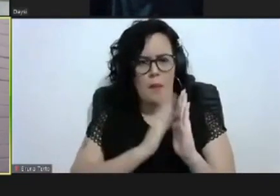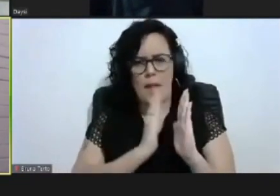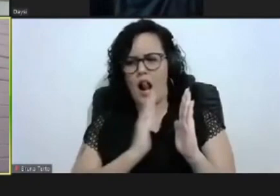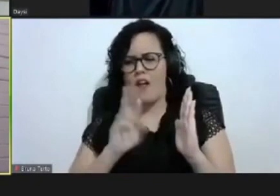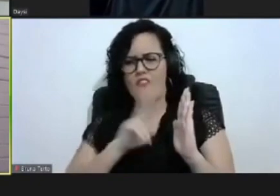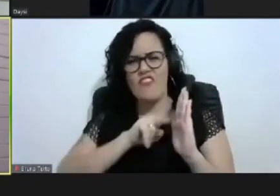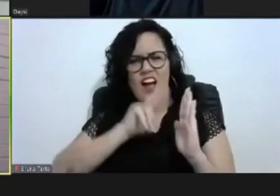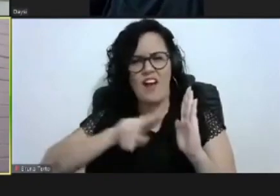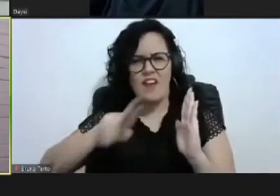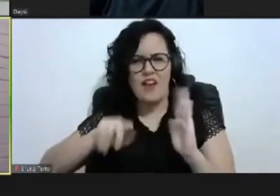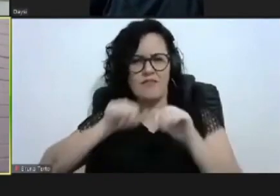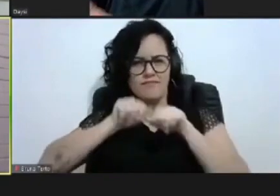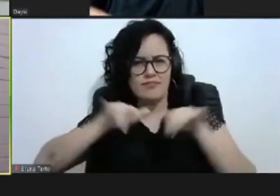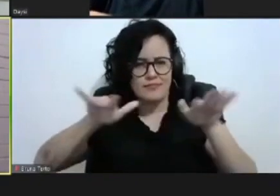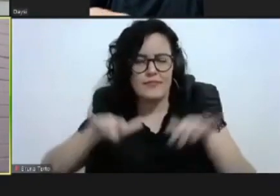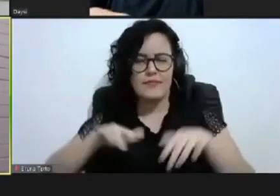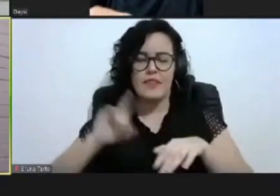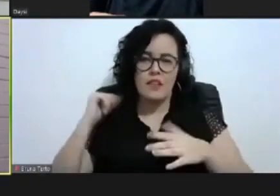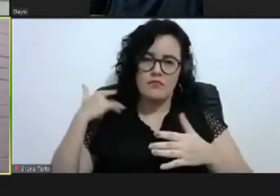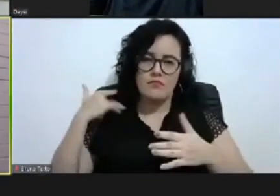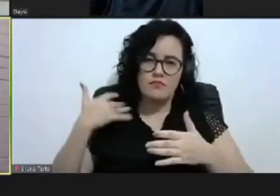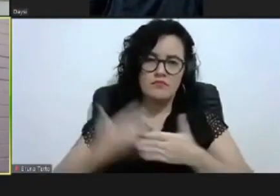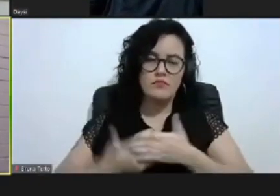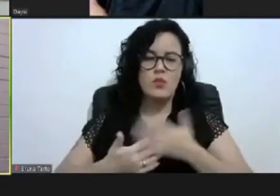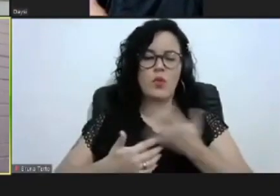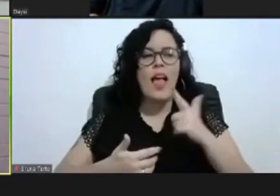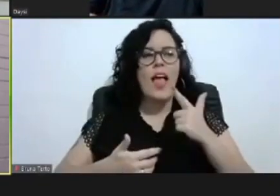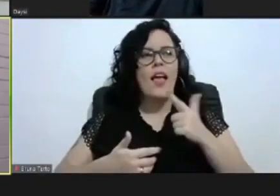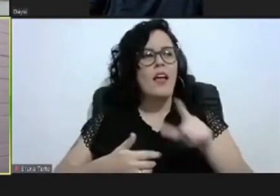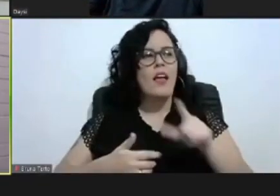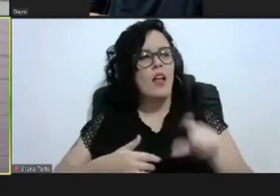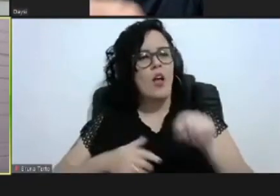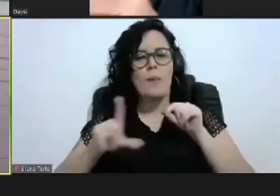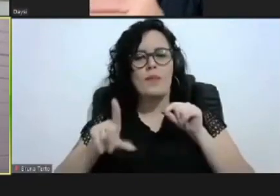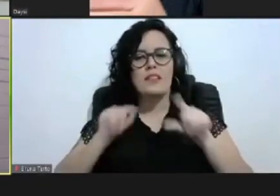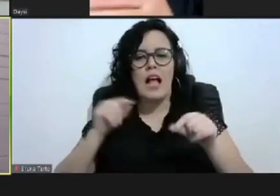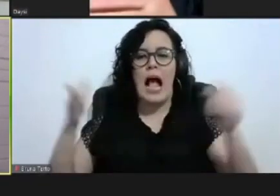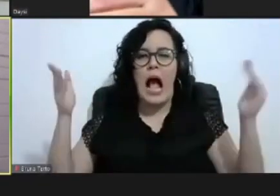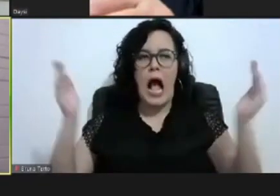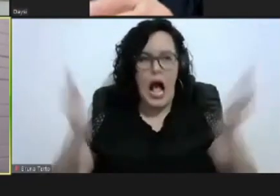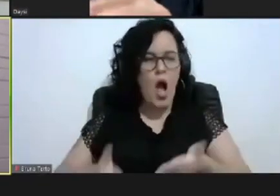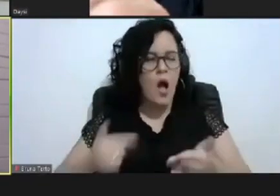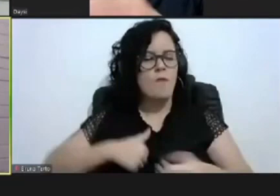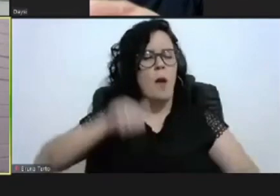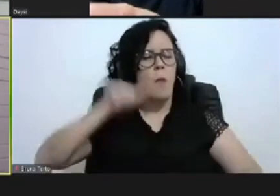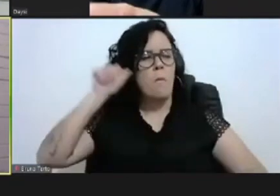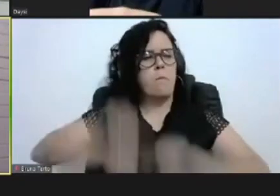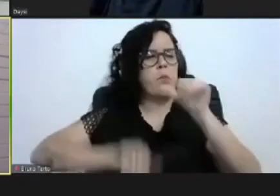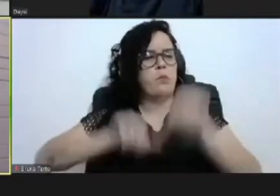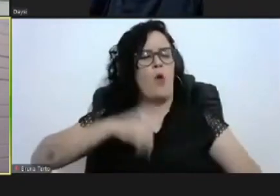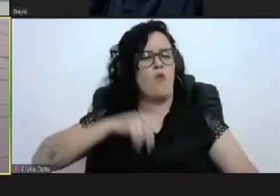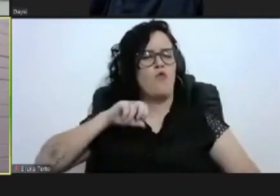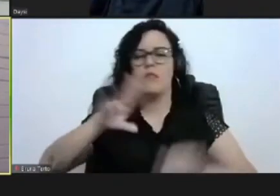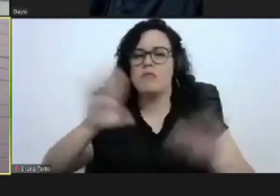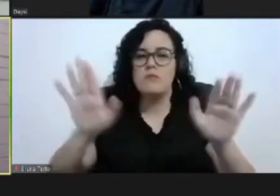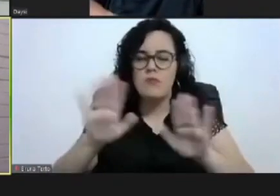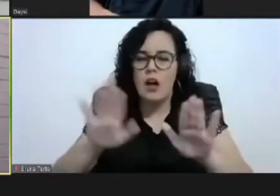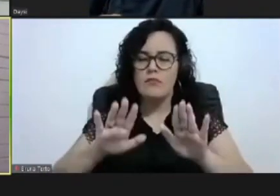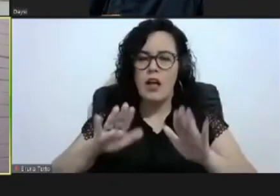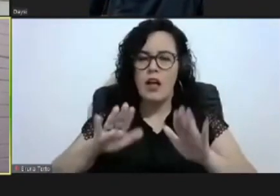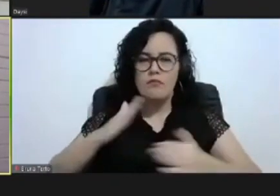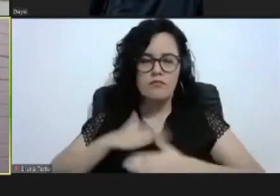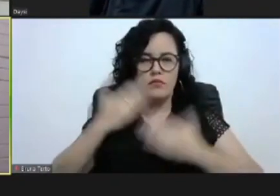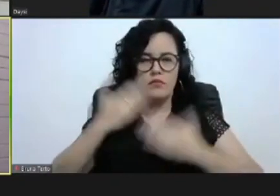algo que a gente tenha feito uma determinada opção no momento, quer dizer, agora a gente vai mudar. Num determinado momento, quando eu vi assim, as